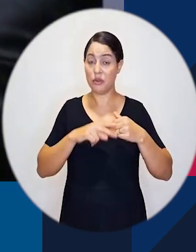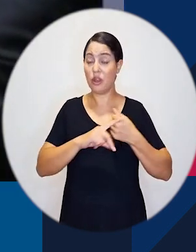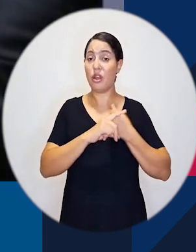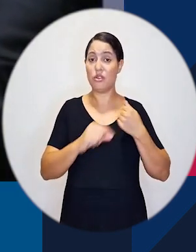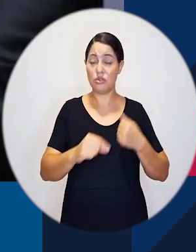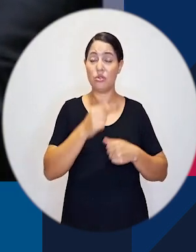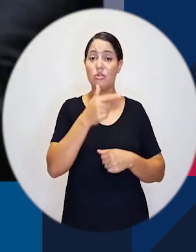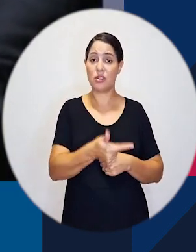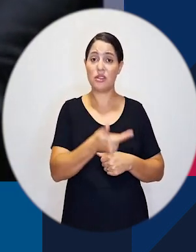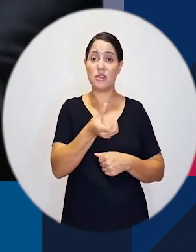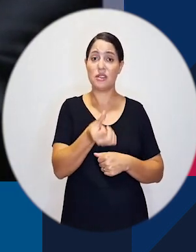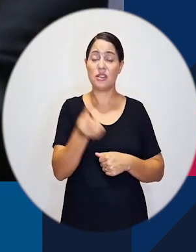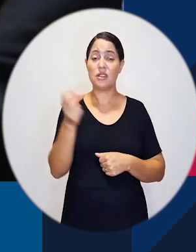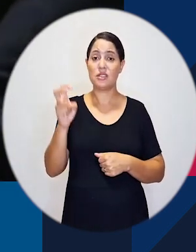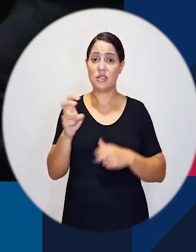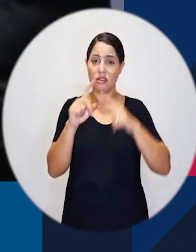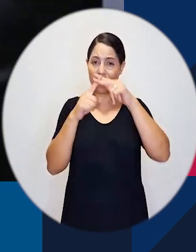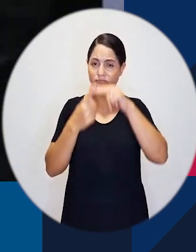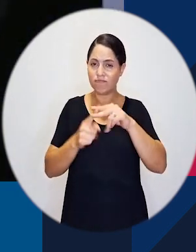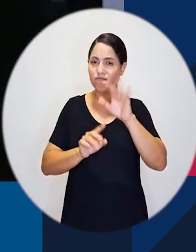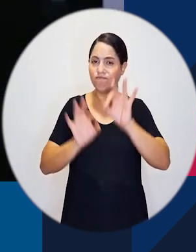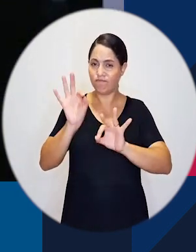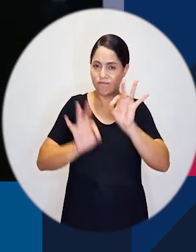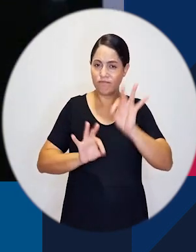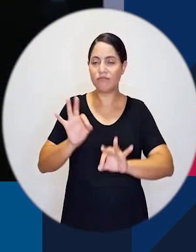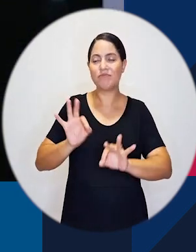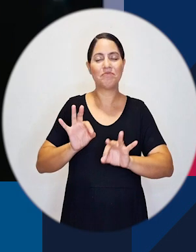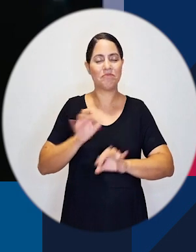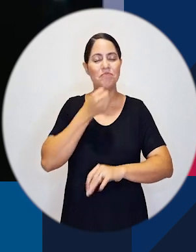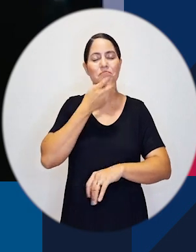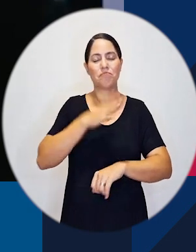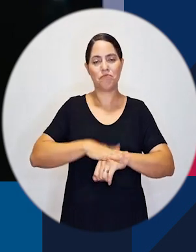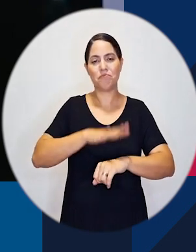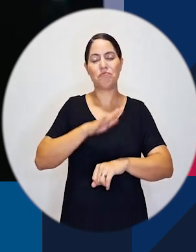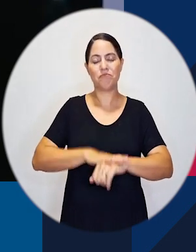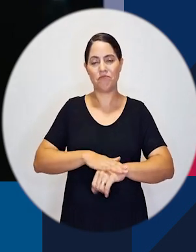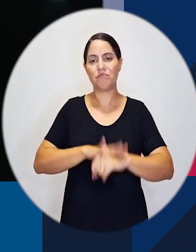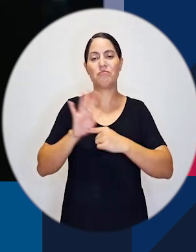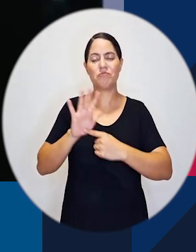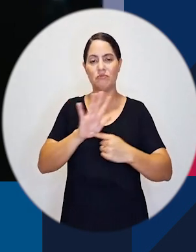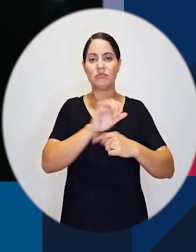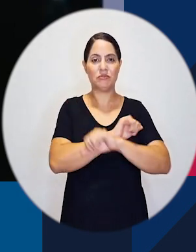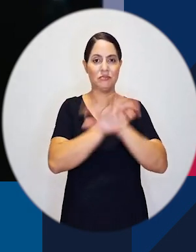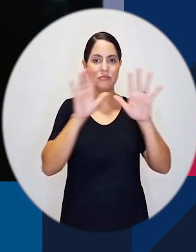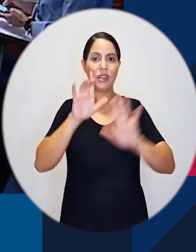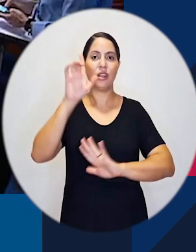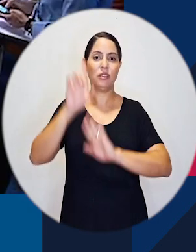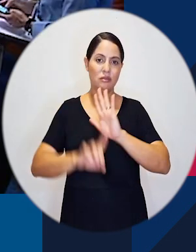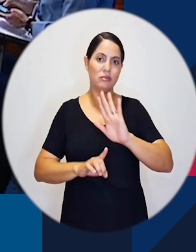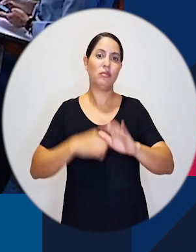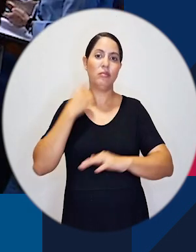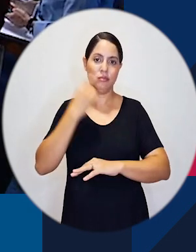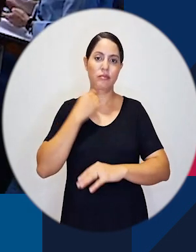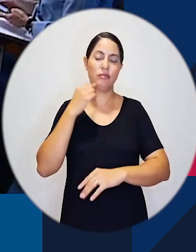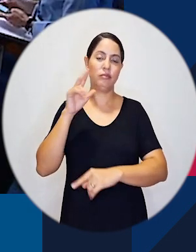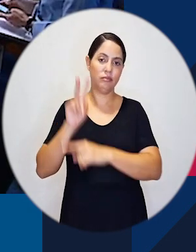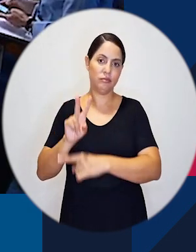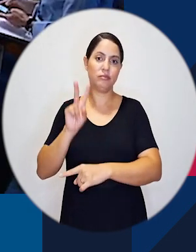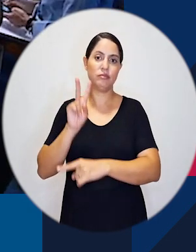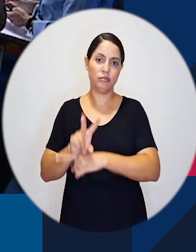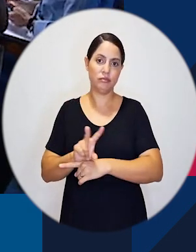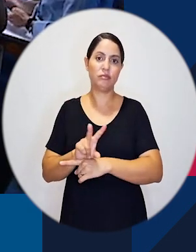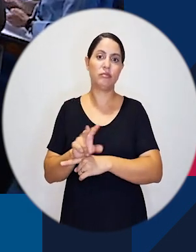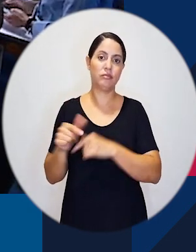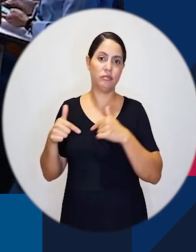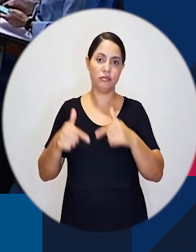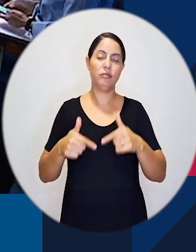nesse artigo 265, portanto, essa correção que vem em boa hora para resguardar a prerrogativa dos